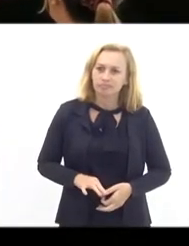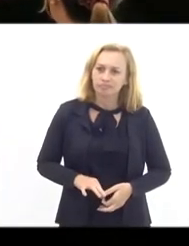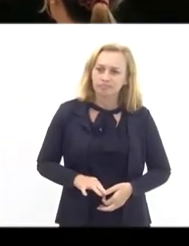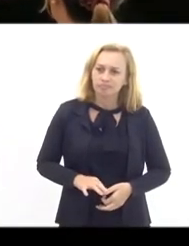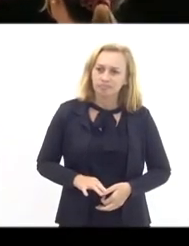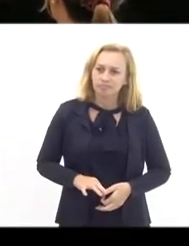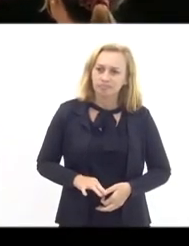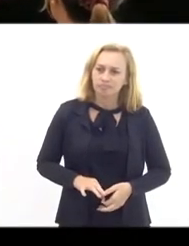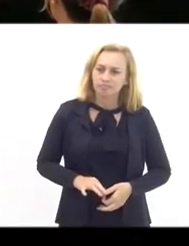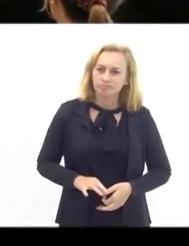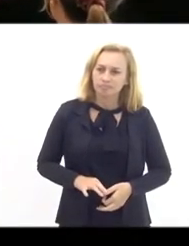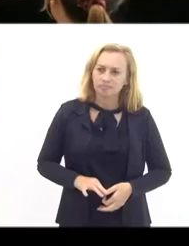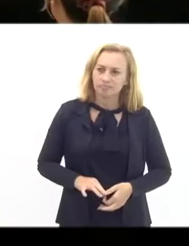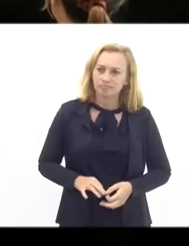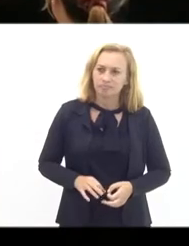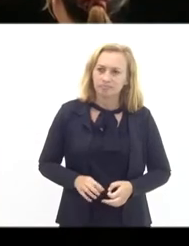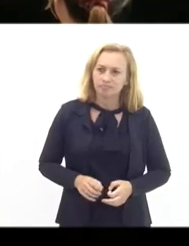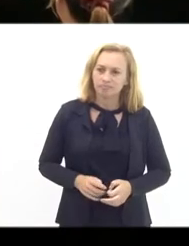Obrigado.